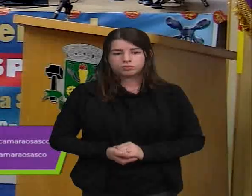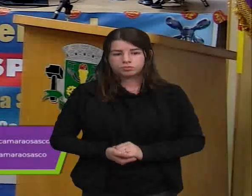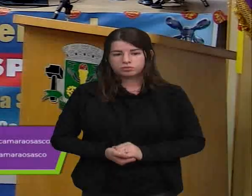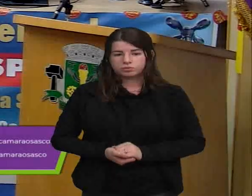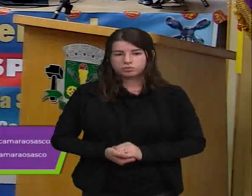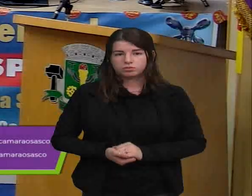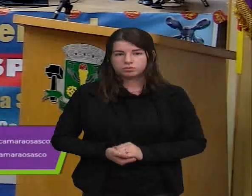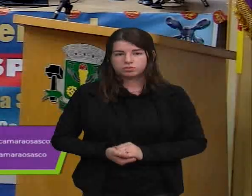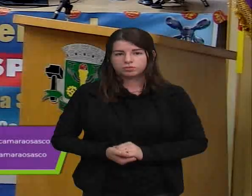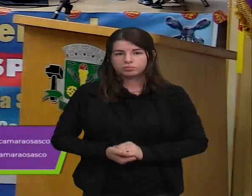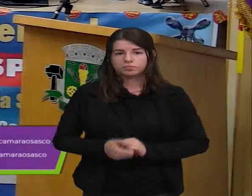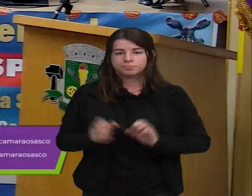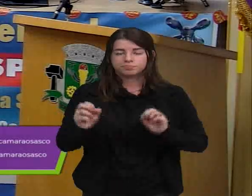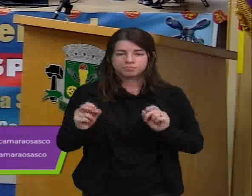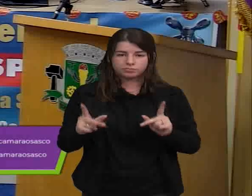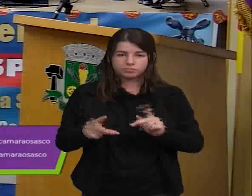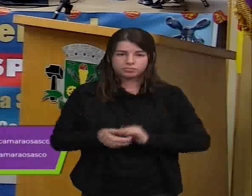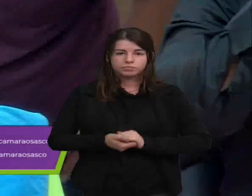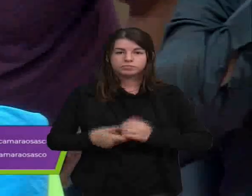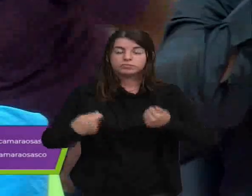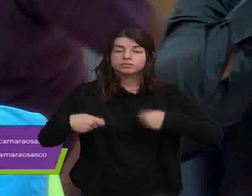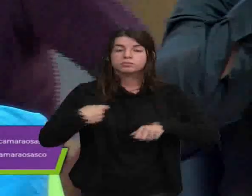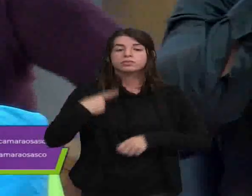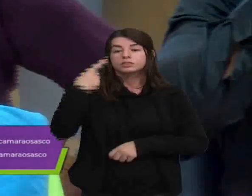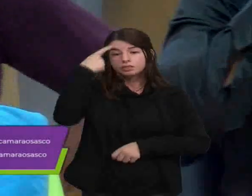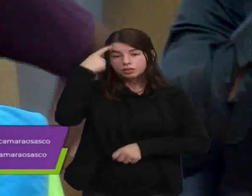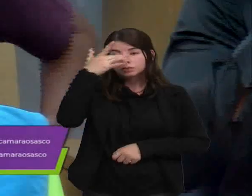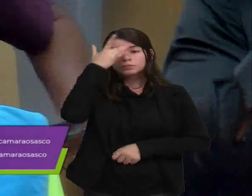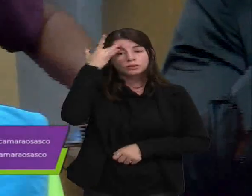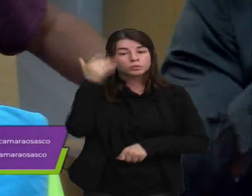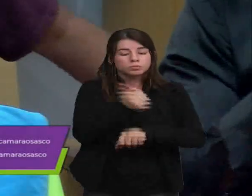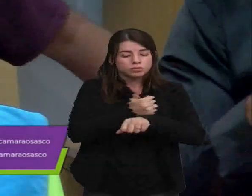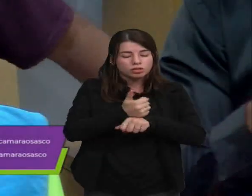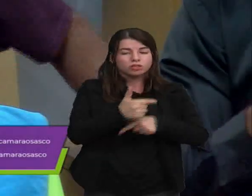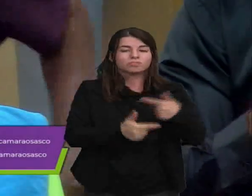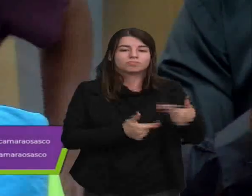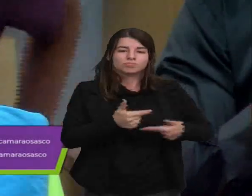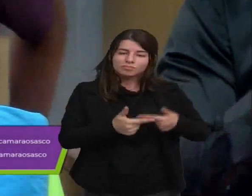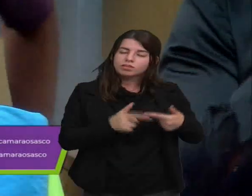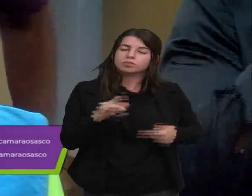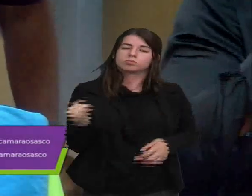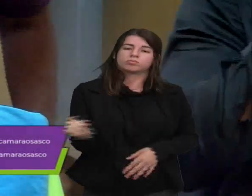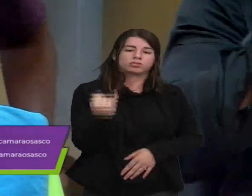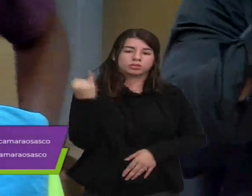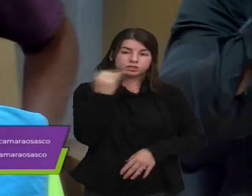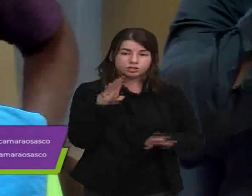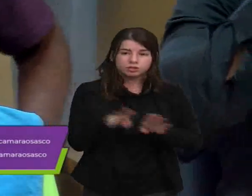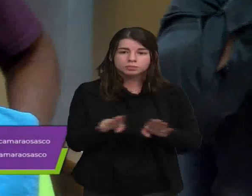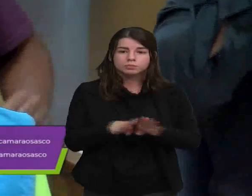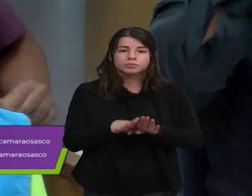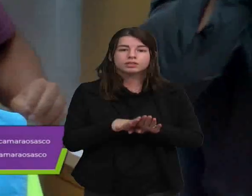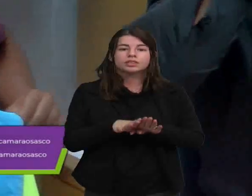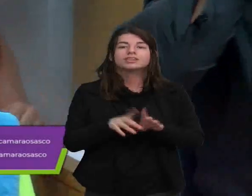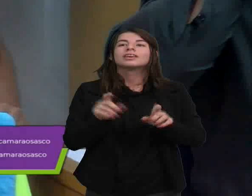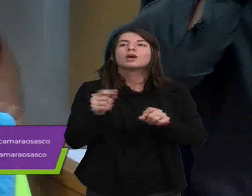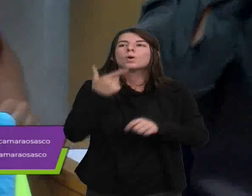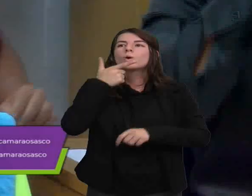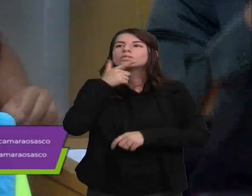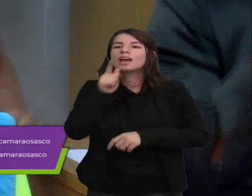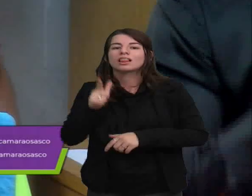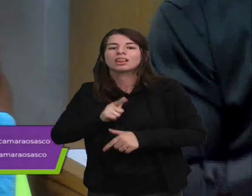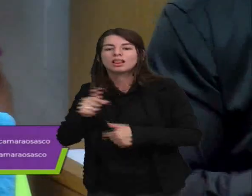é isso né gente pensar no trabalhador é também essencial quem faz o serviço girar